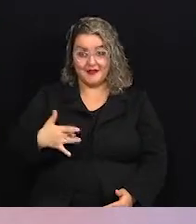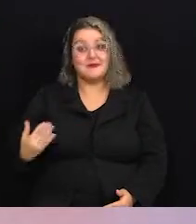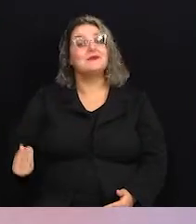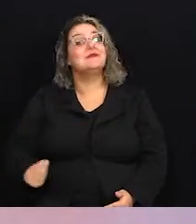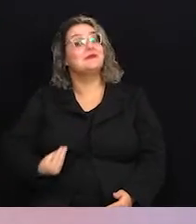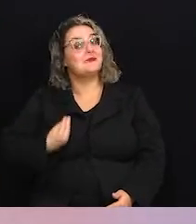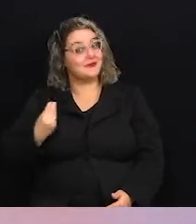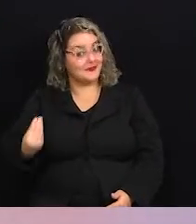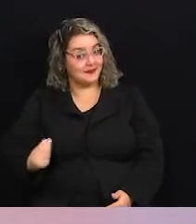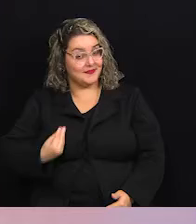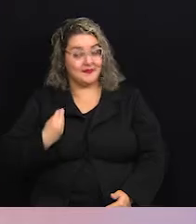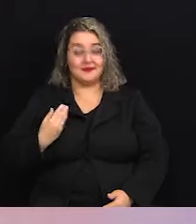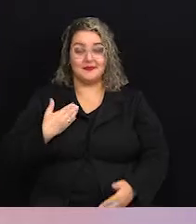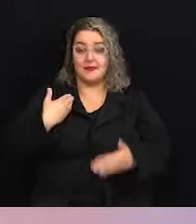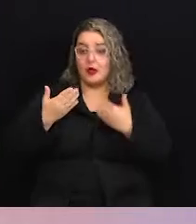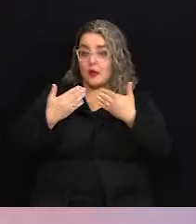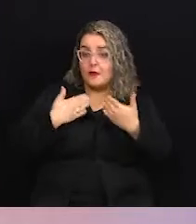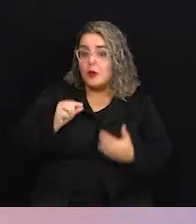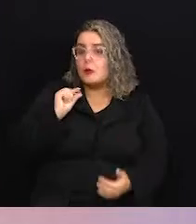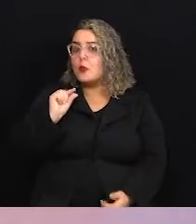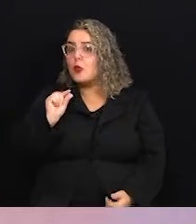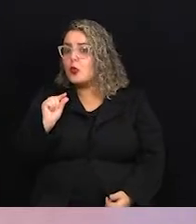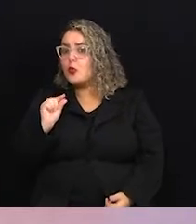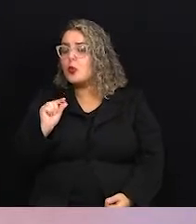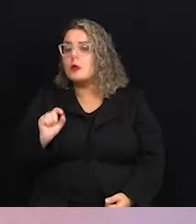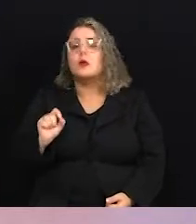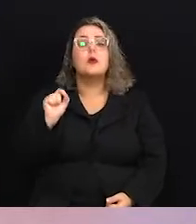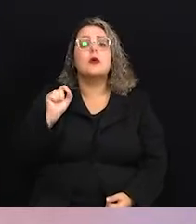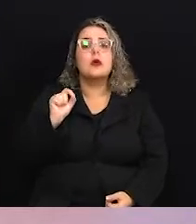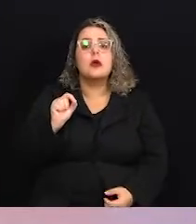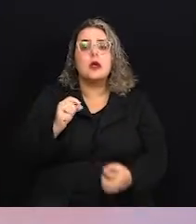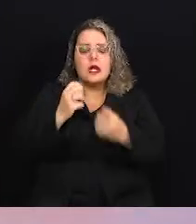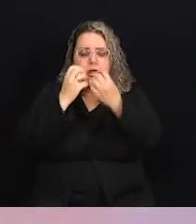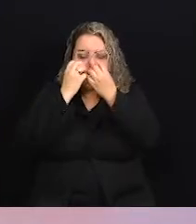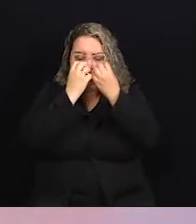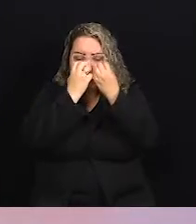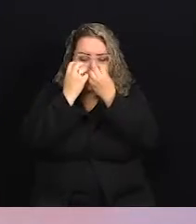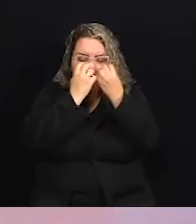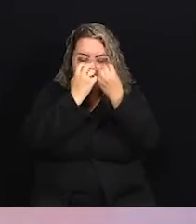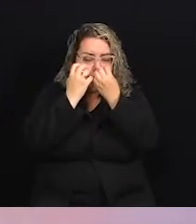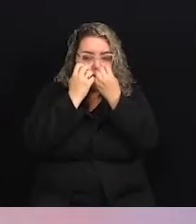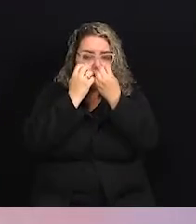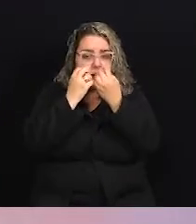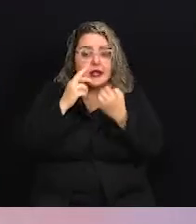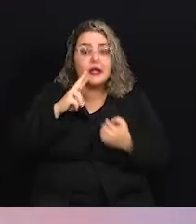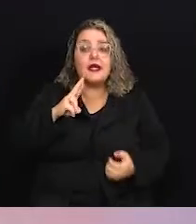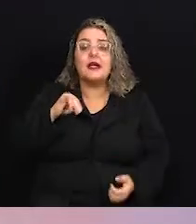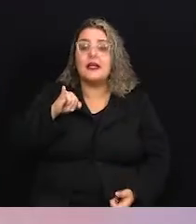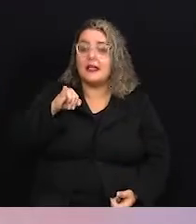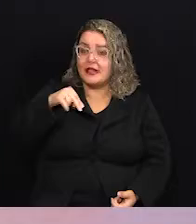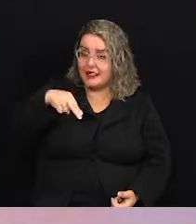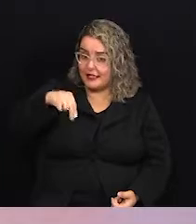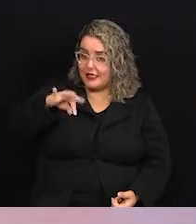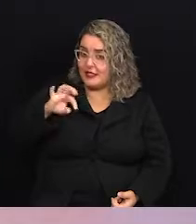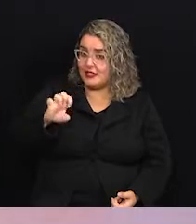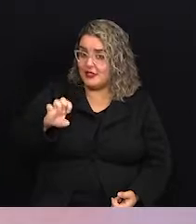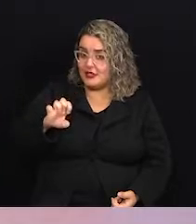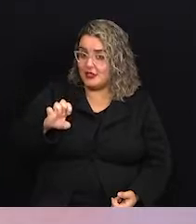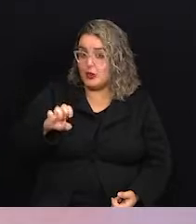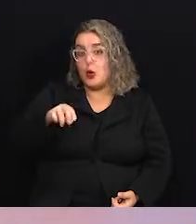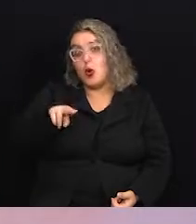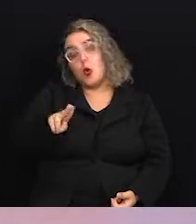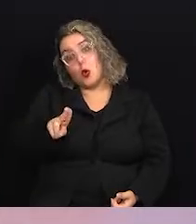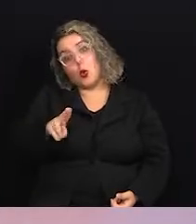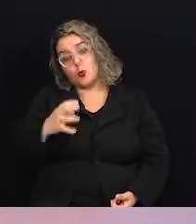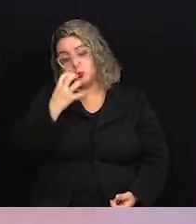Saúde é Vida, para a gente falar um pouquinho hoje sobre rinite. Pois é, né? Todo mundo fala, nossa, eu tô com